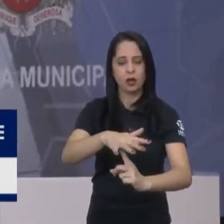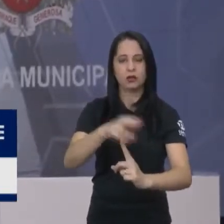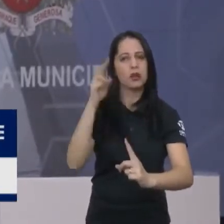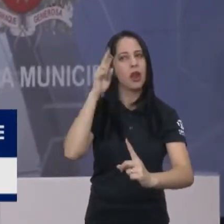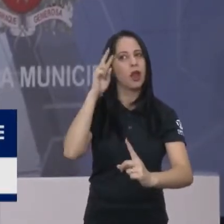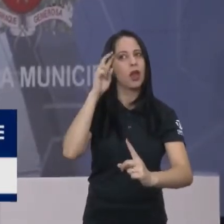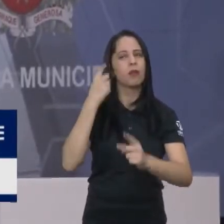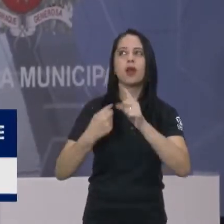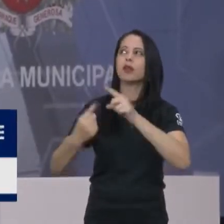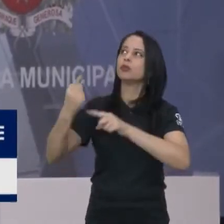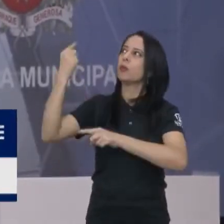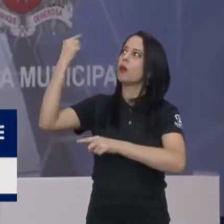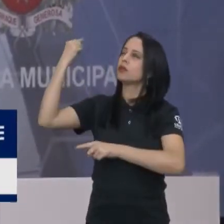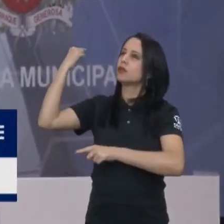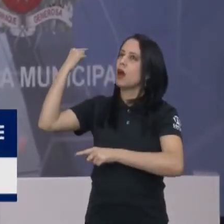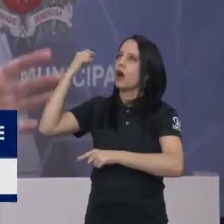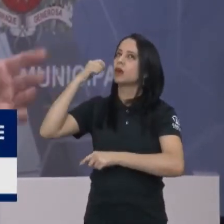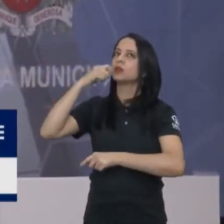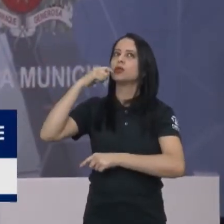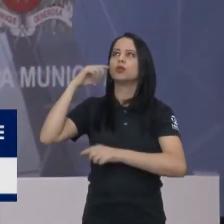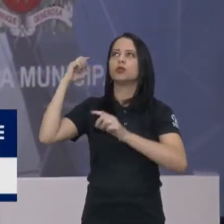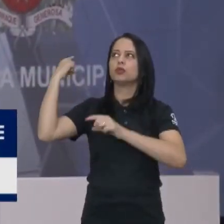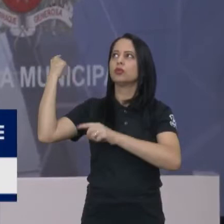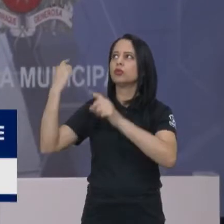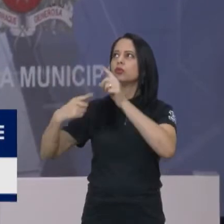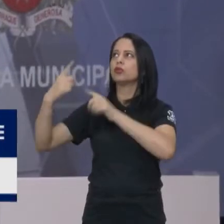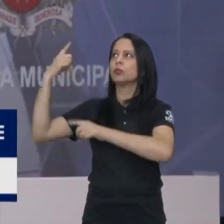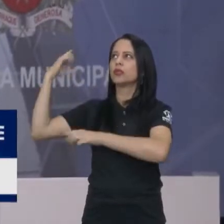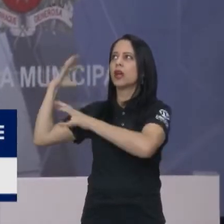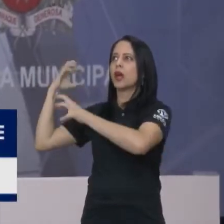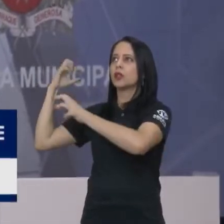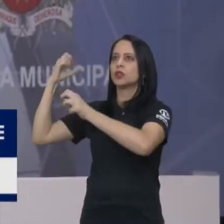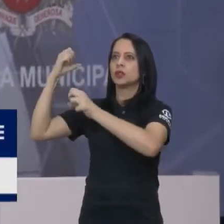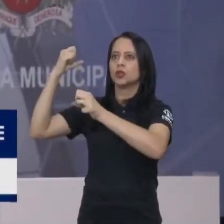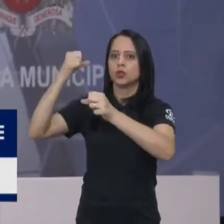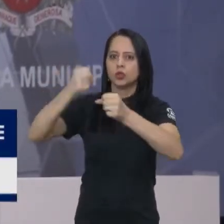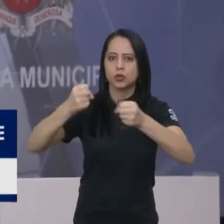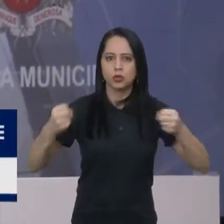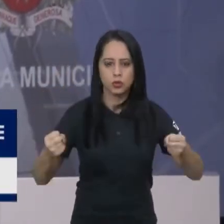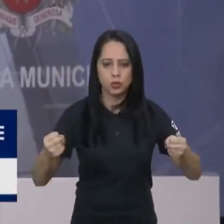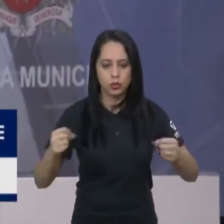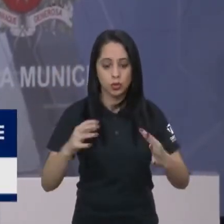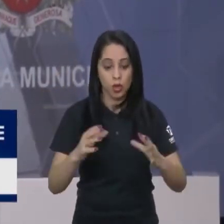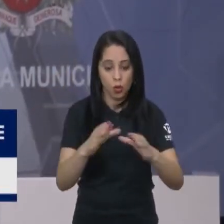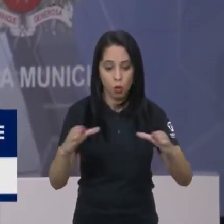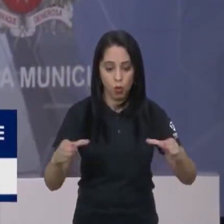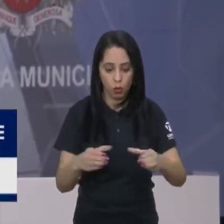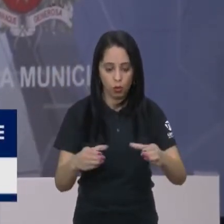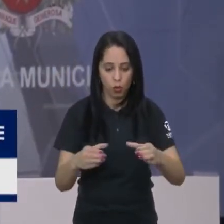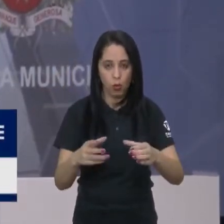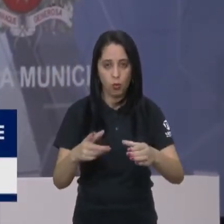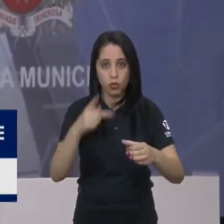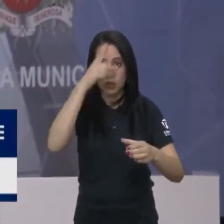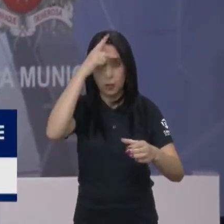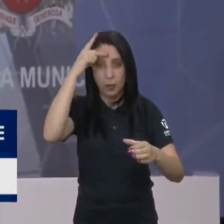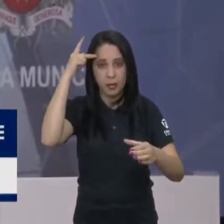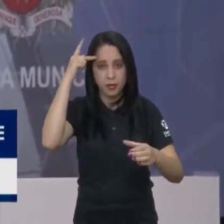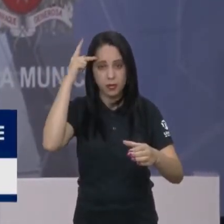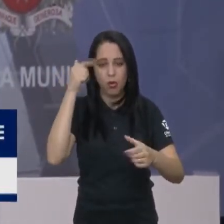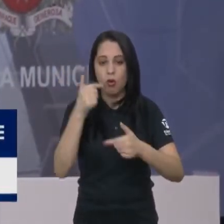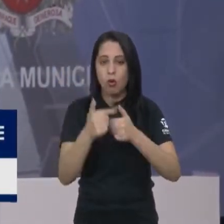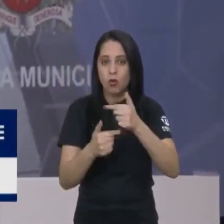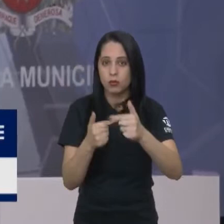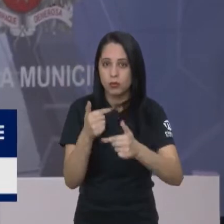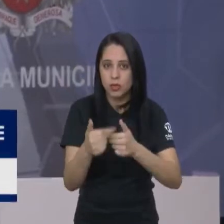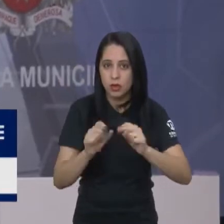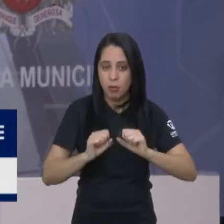muito dedicadas à cidade, e o Ricardo foi peça fundamental nesse processo. Quando ele se desincorporou um pouco de ser procurador, deixou esse trabalho para os